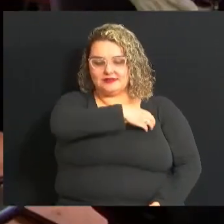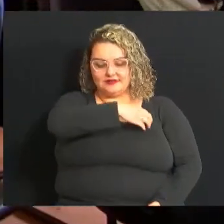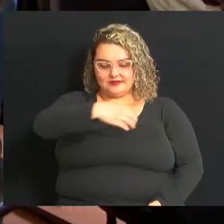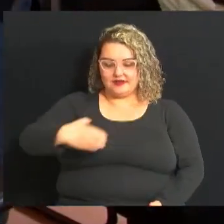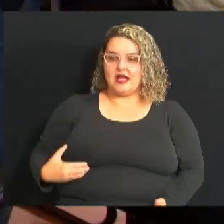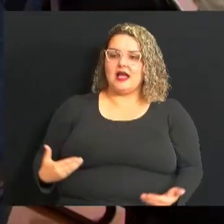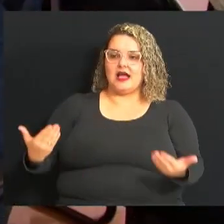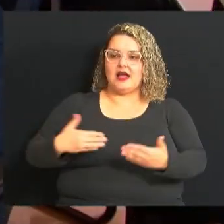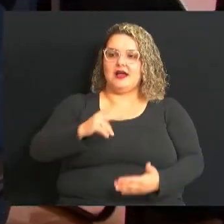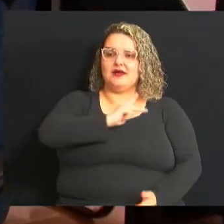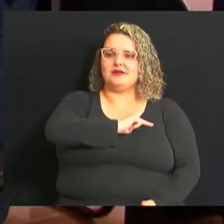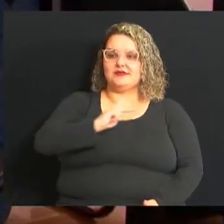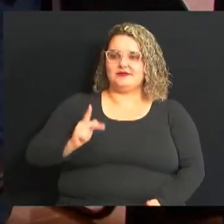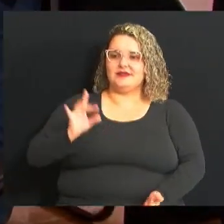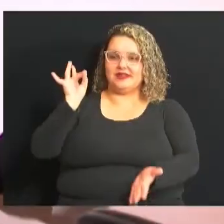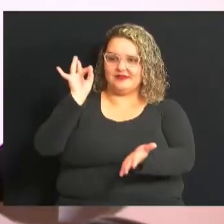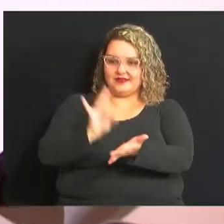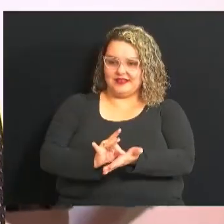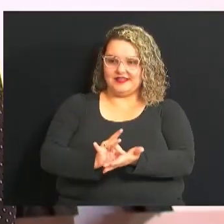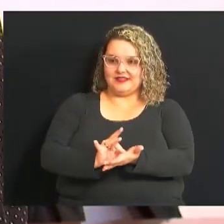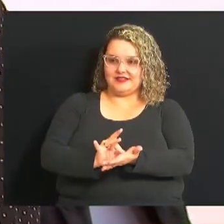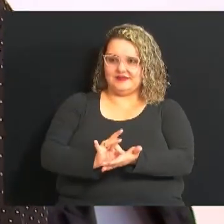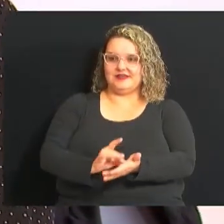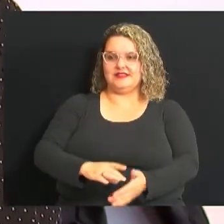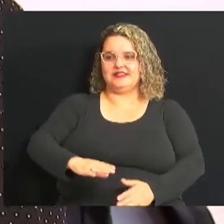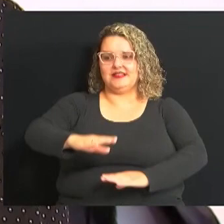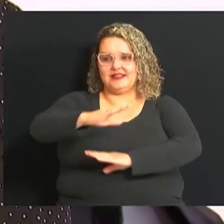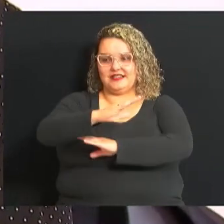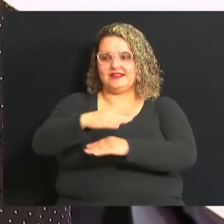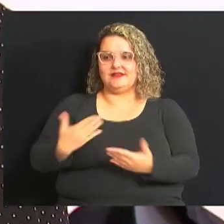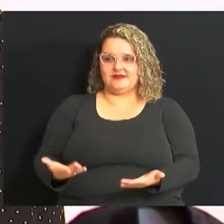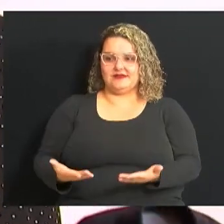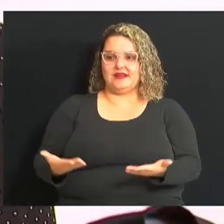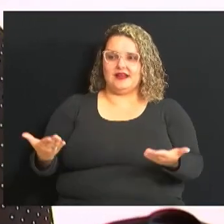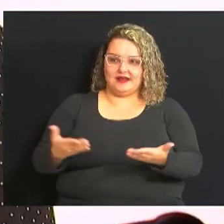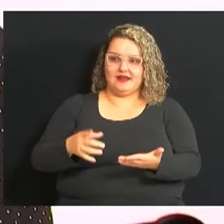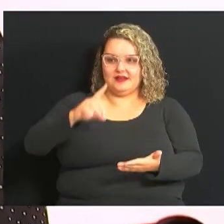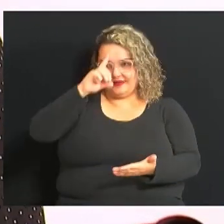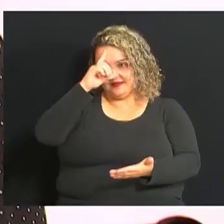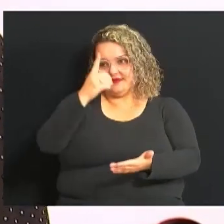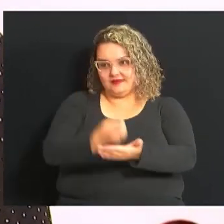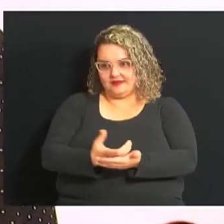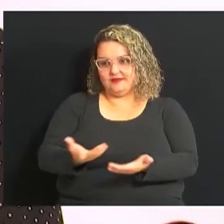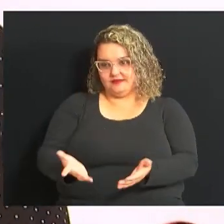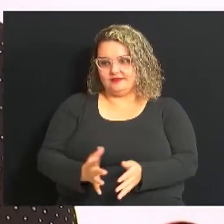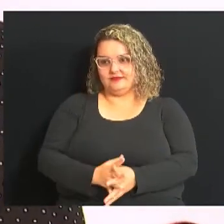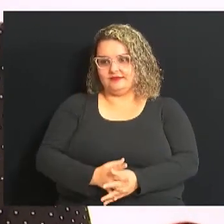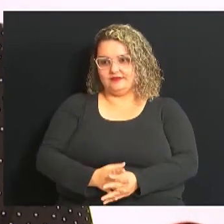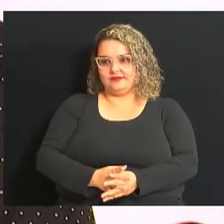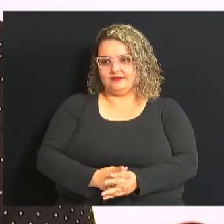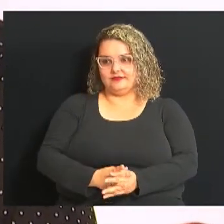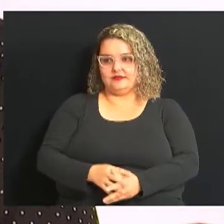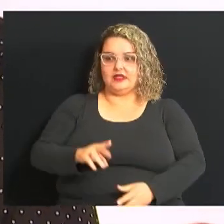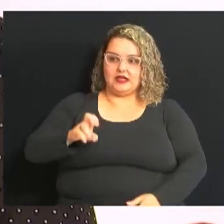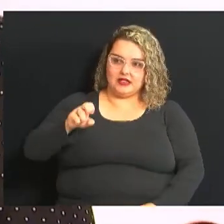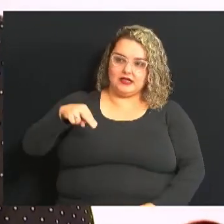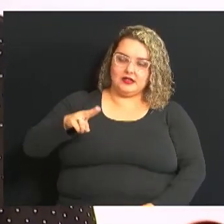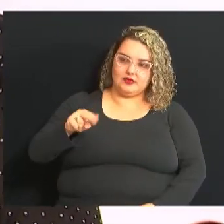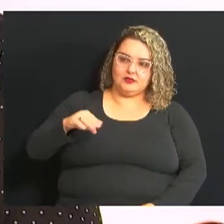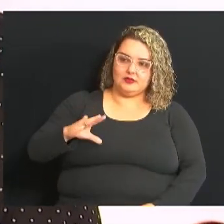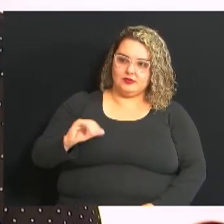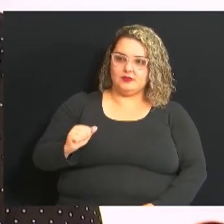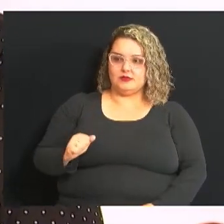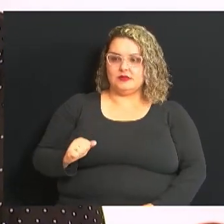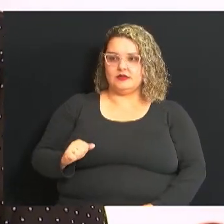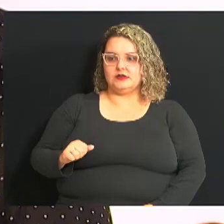presidente efetiva da Câmara de Campinas. Agora, em definitivo, em decorrência da renúncia, né, do vereador